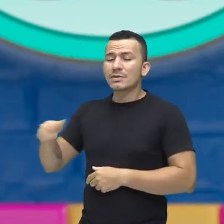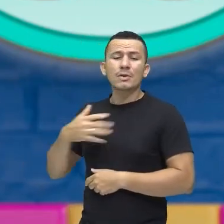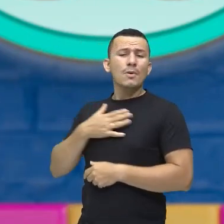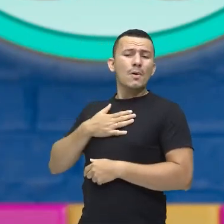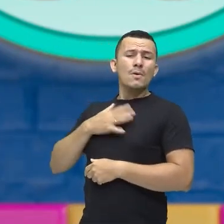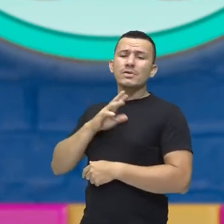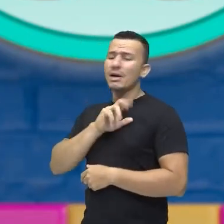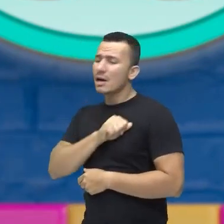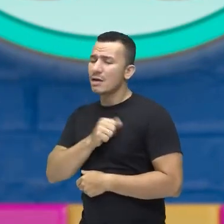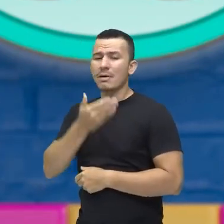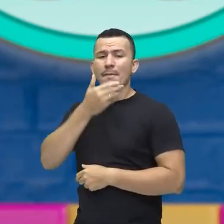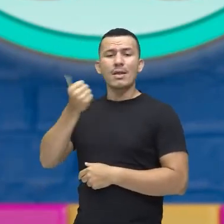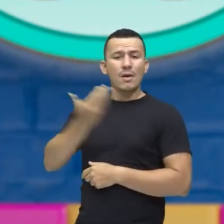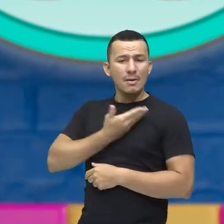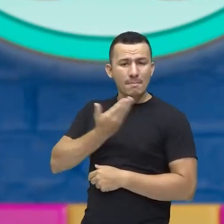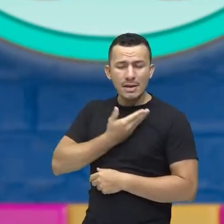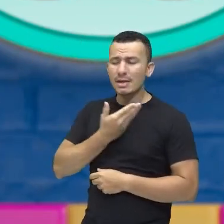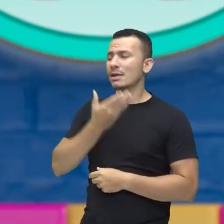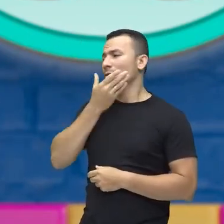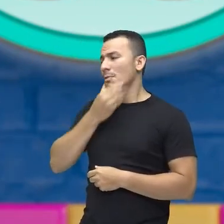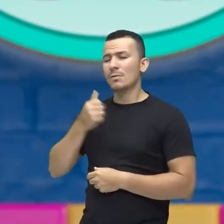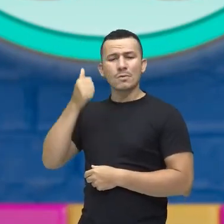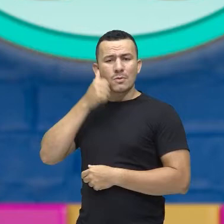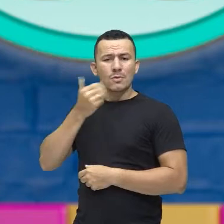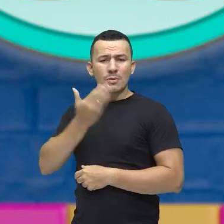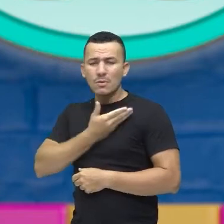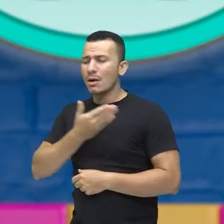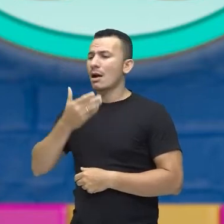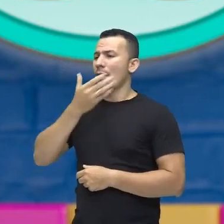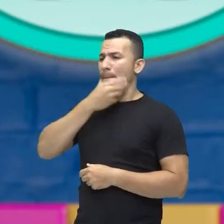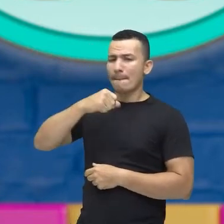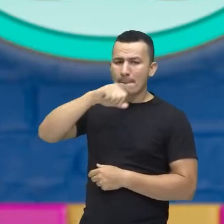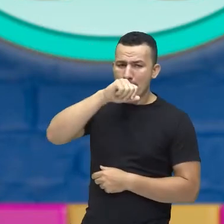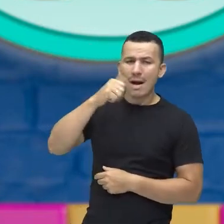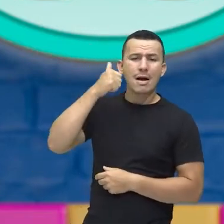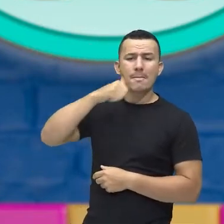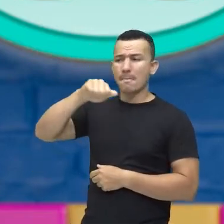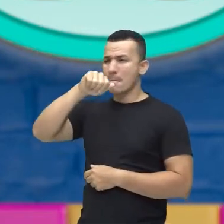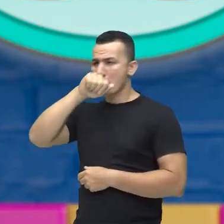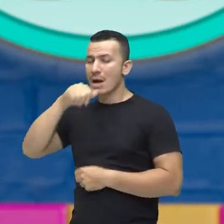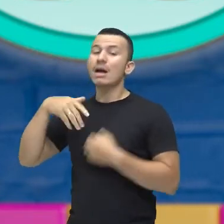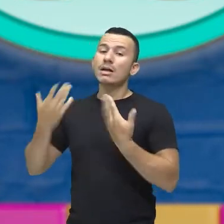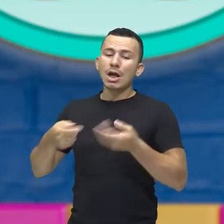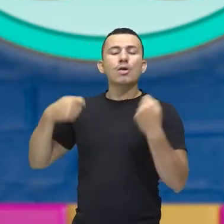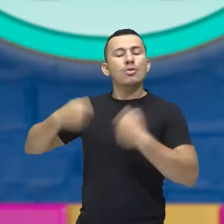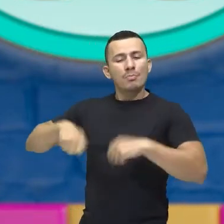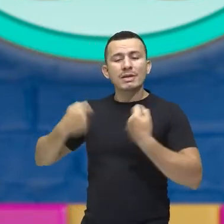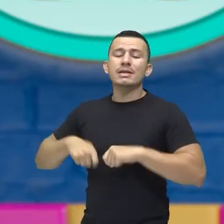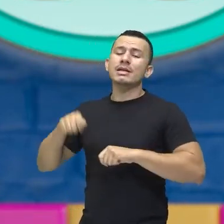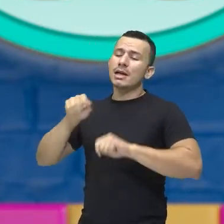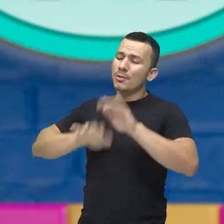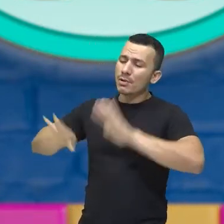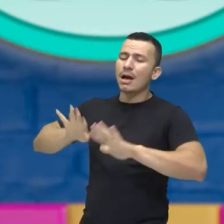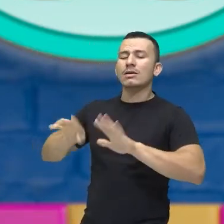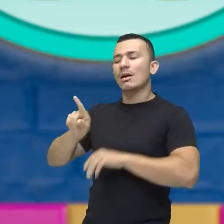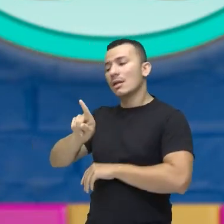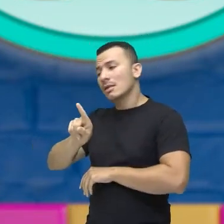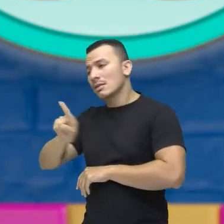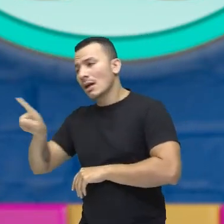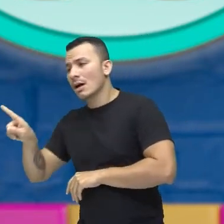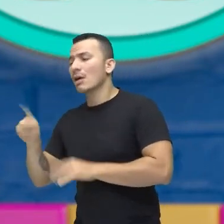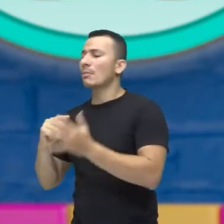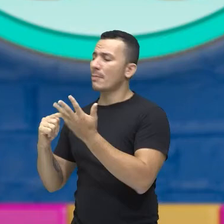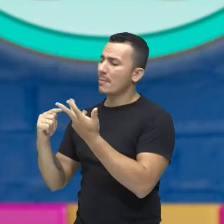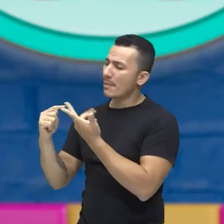melhor amigo, é para a minha melhor amiga, é para a minha mãe, é para o meu pai. Então, eu não posso perder o aspecto da empatia para com ele. Olha, não é